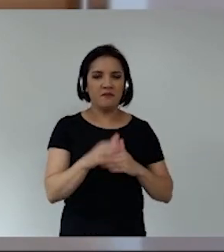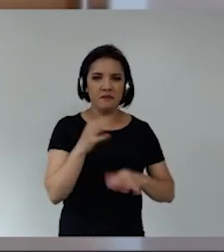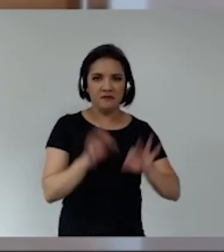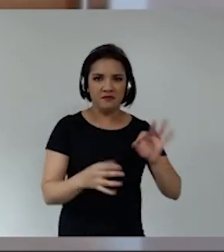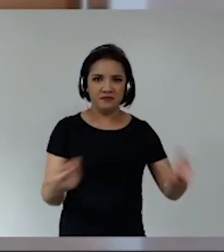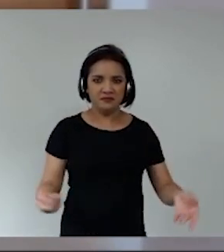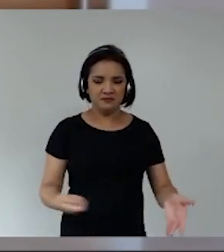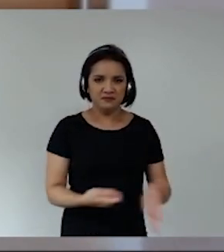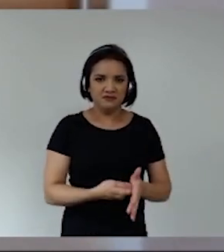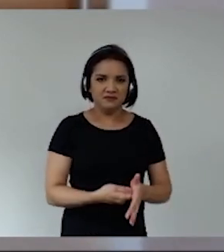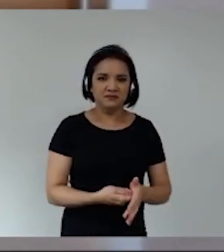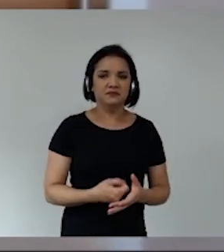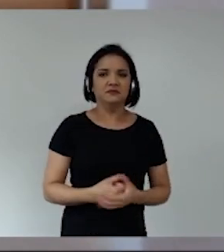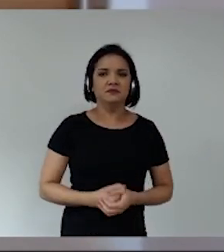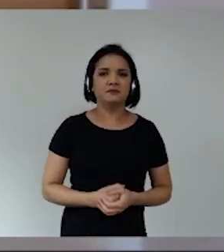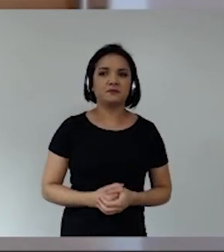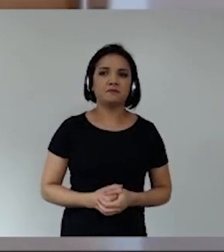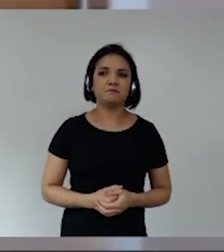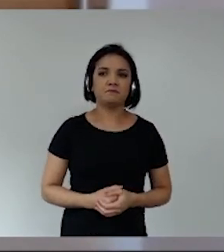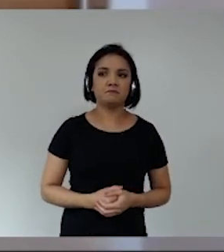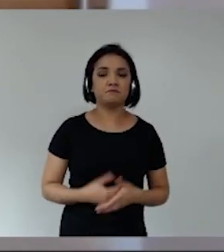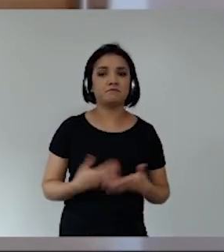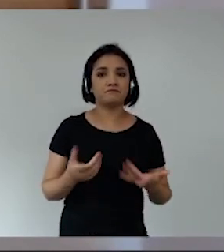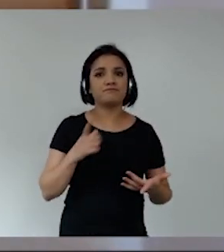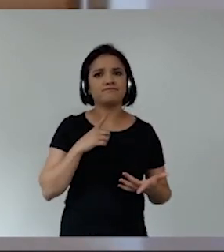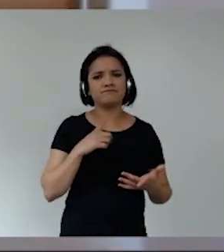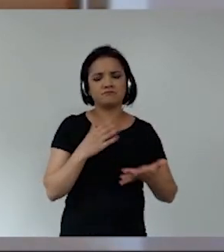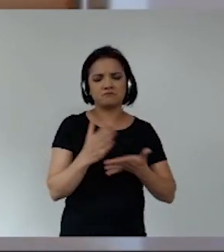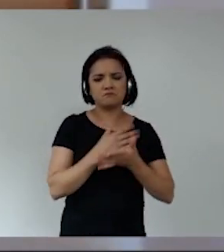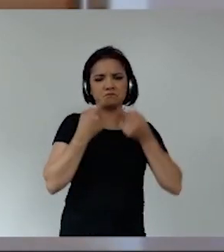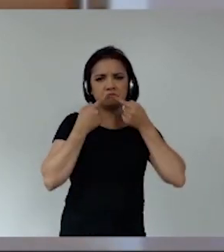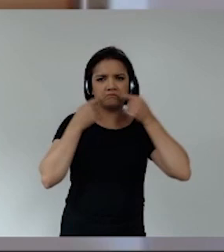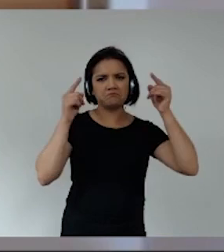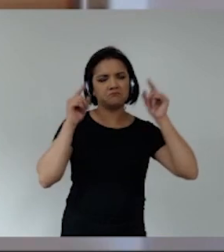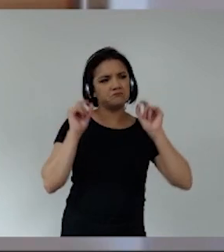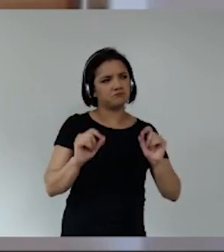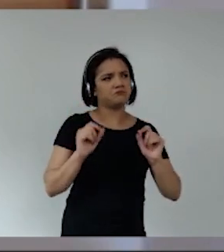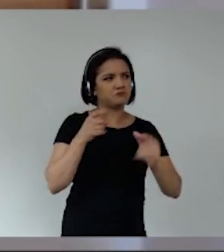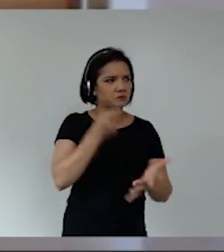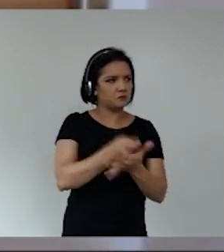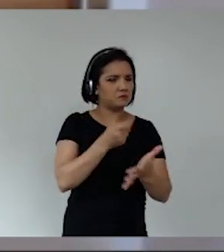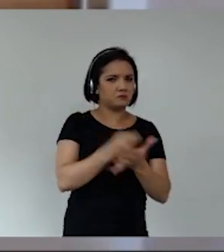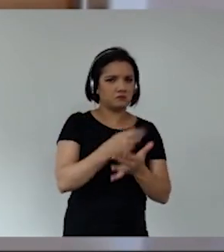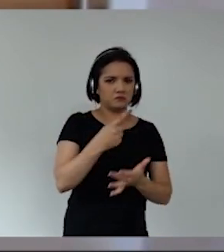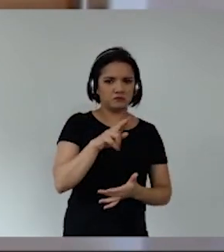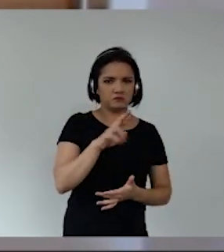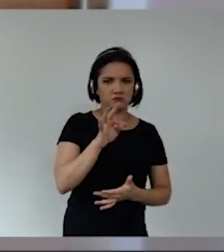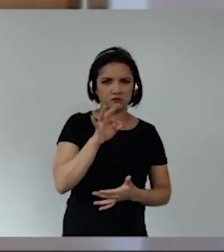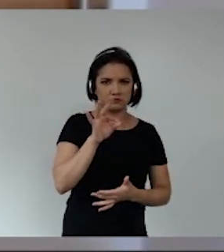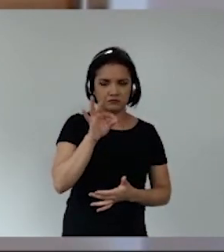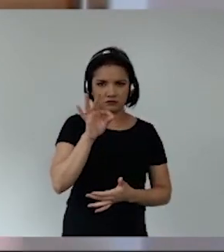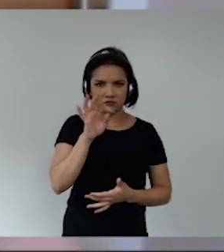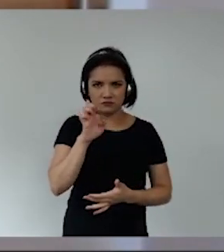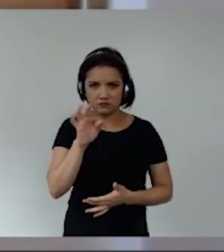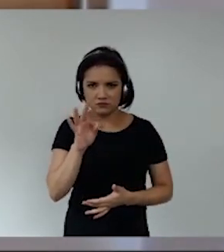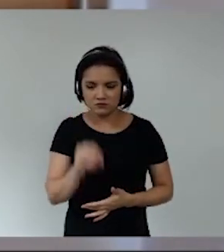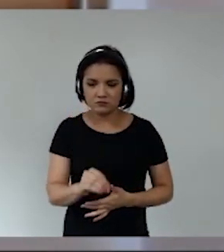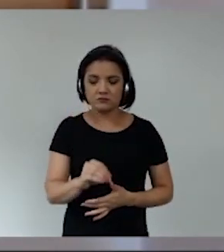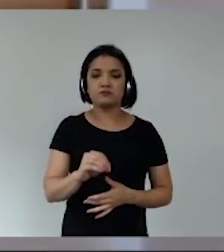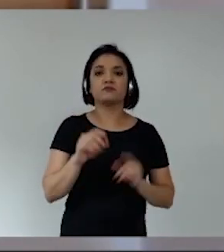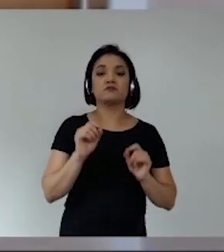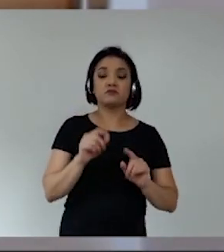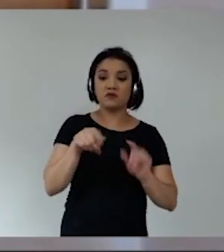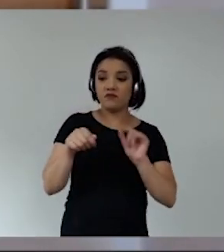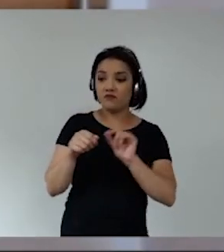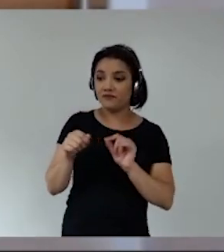executivo judicial. Existem críticas com relação à obrigatoriedade do protesto, a lei é clara, você faz o protesto